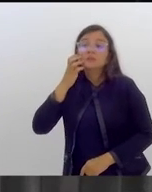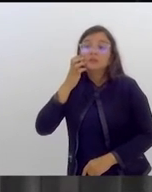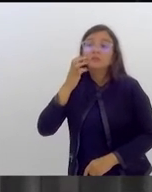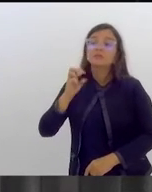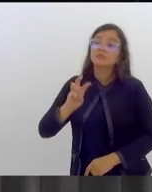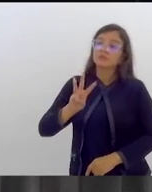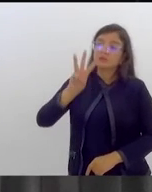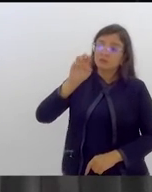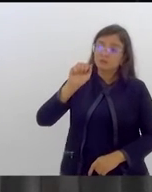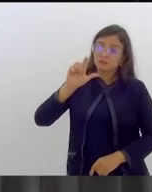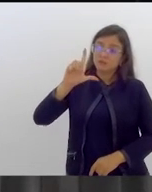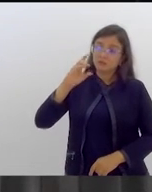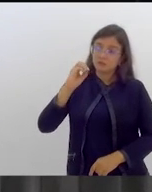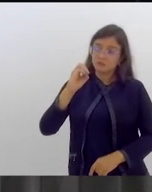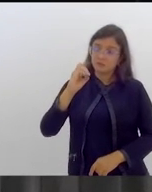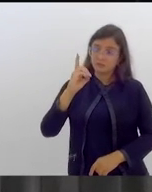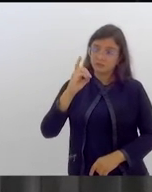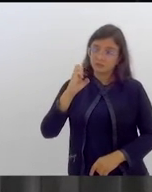Carneiro